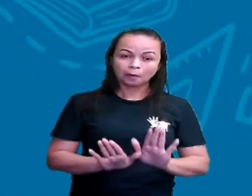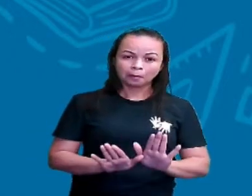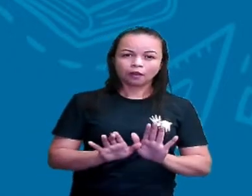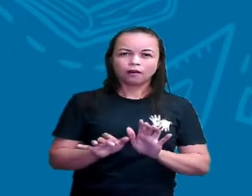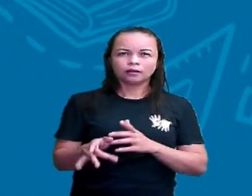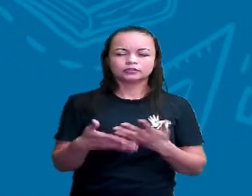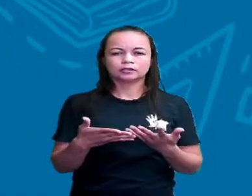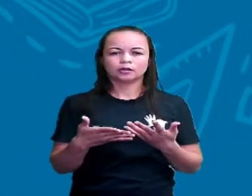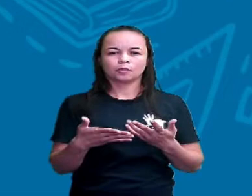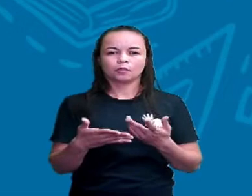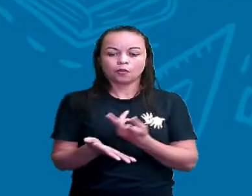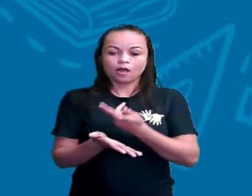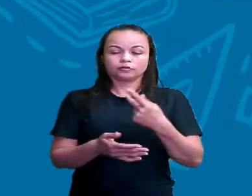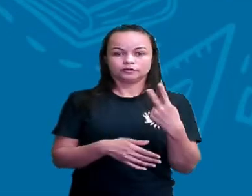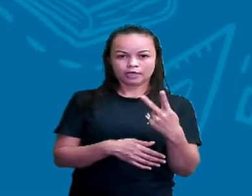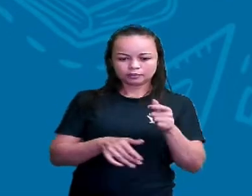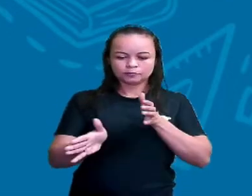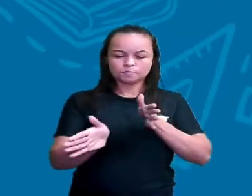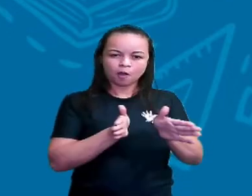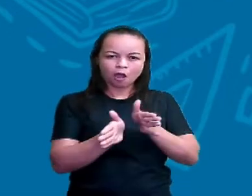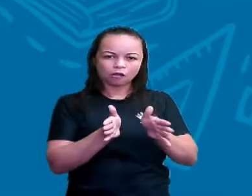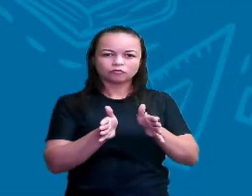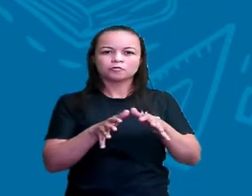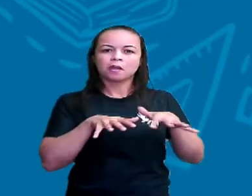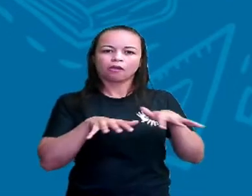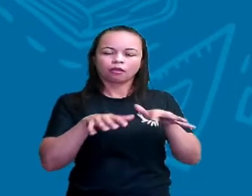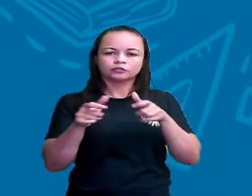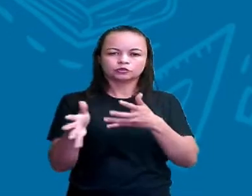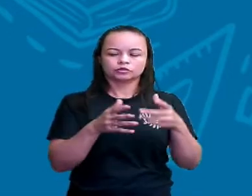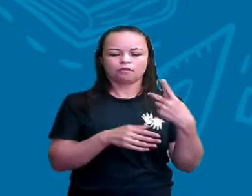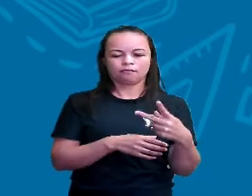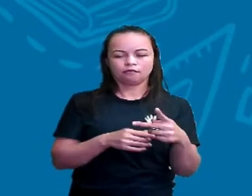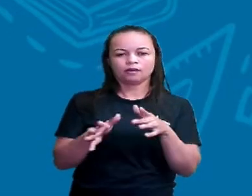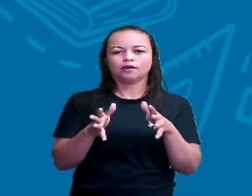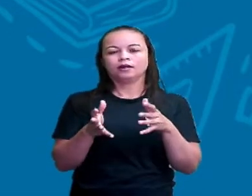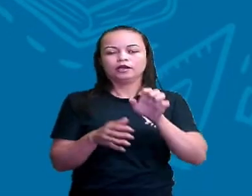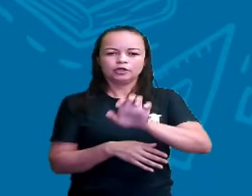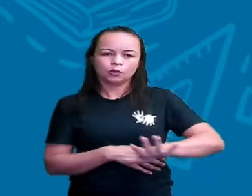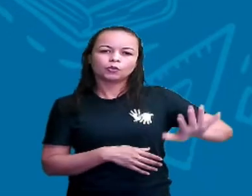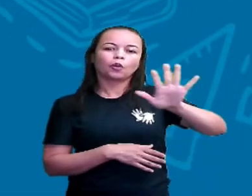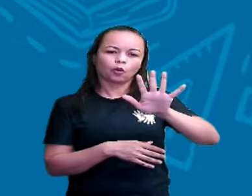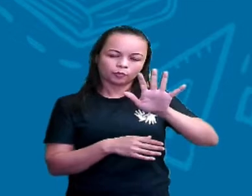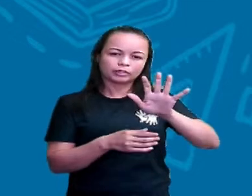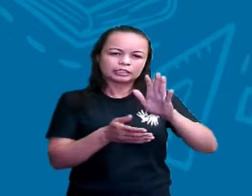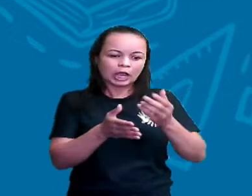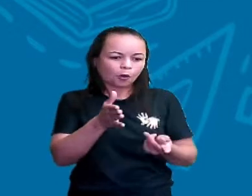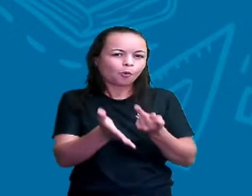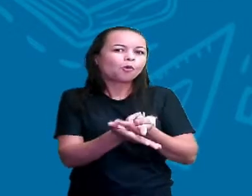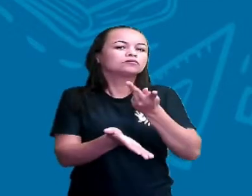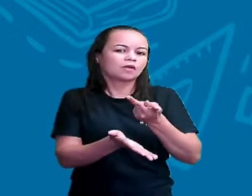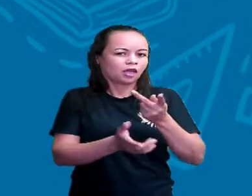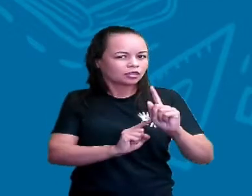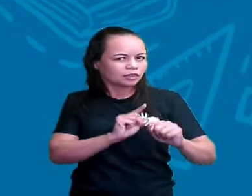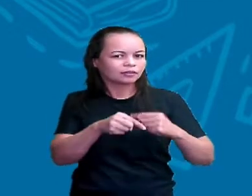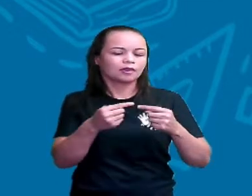aí, exatamente por causa desse movimento da Europa, né? Portugal está localizado na Europa, que isso vai acontecer, né, com as